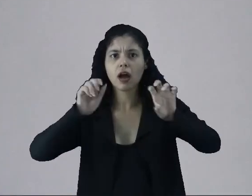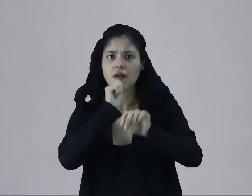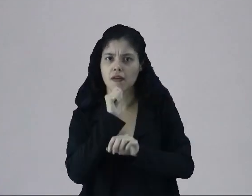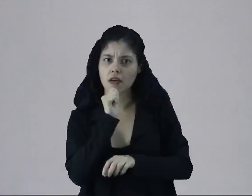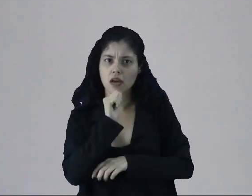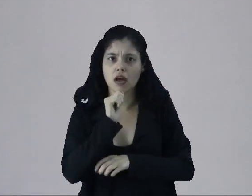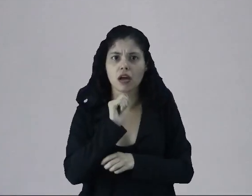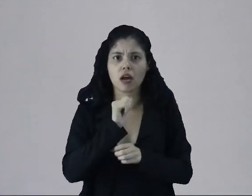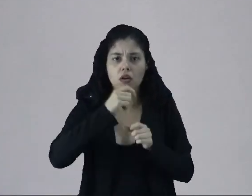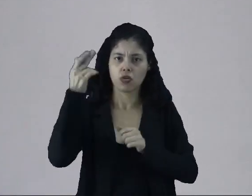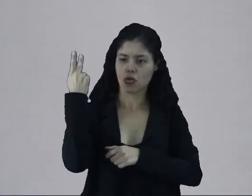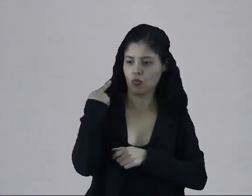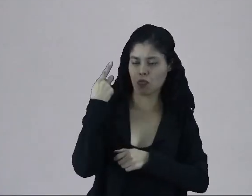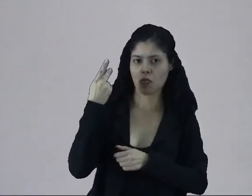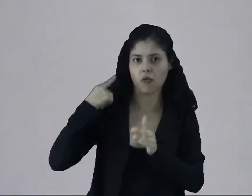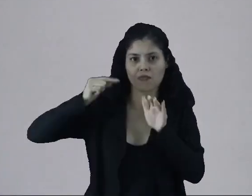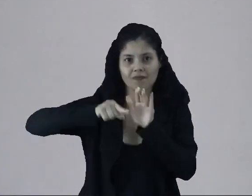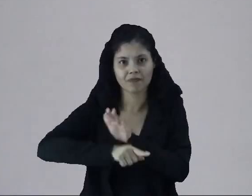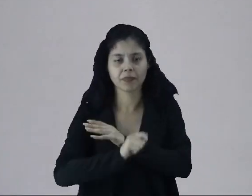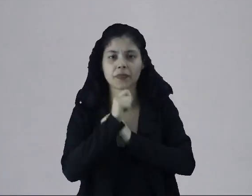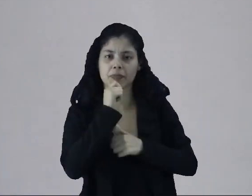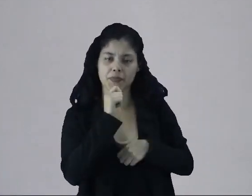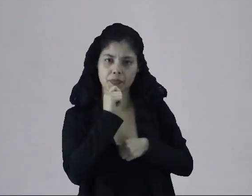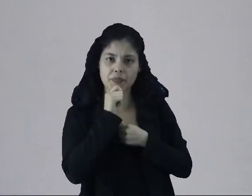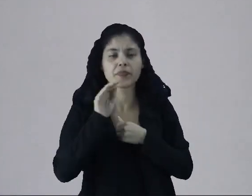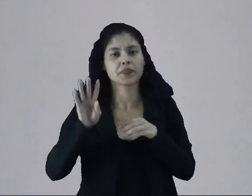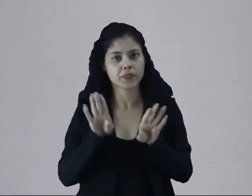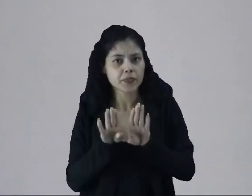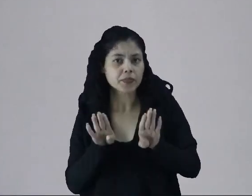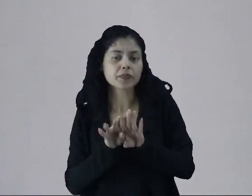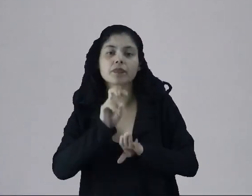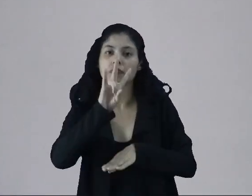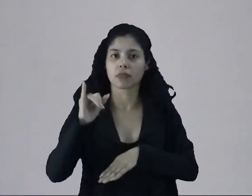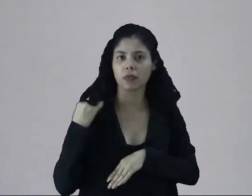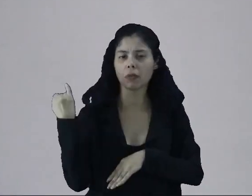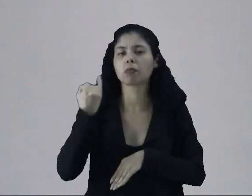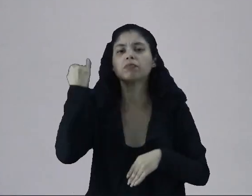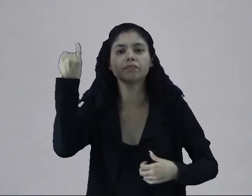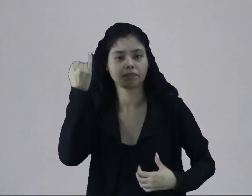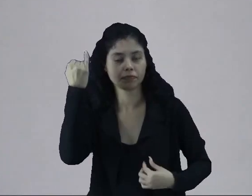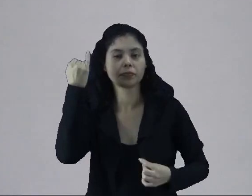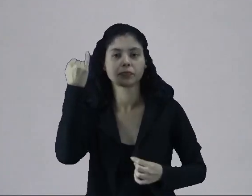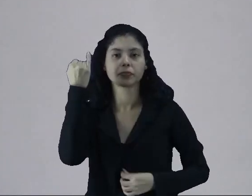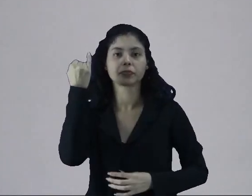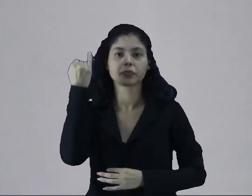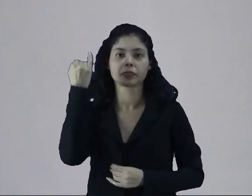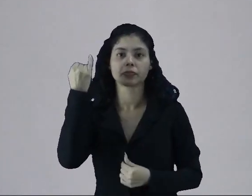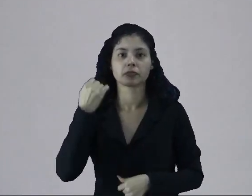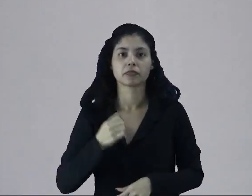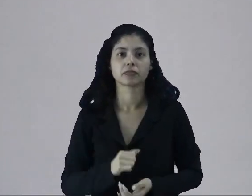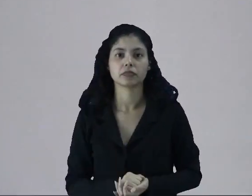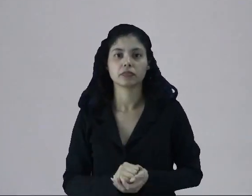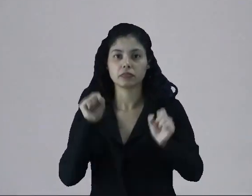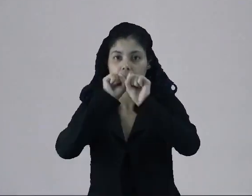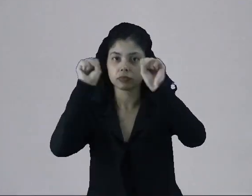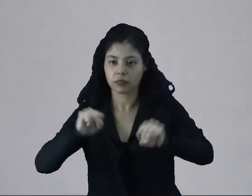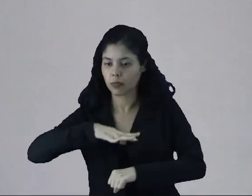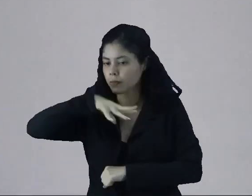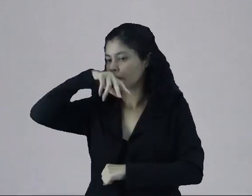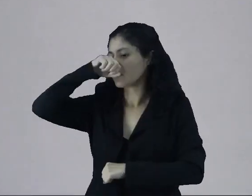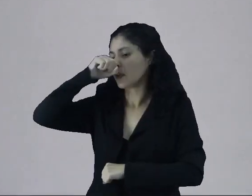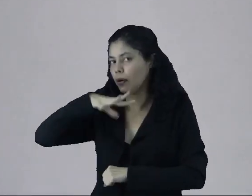alvéolos pulmonares. Você vai entender também da importância, né, que a regulação entre o sistema